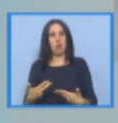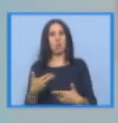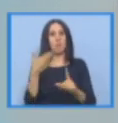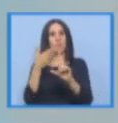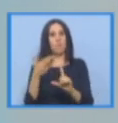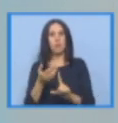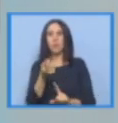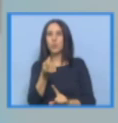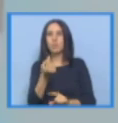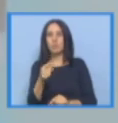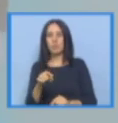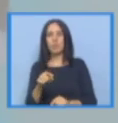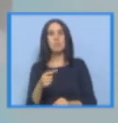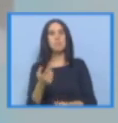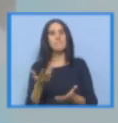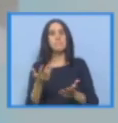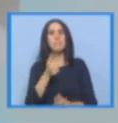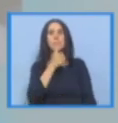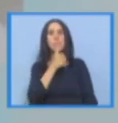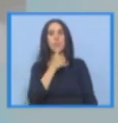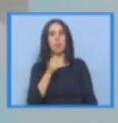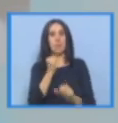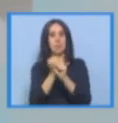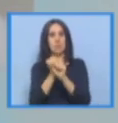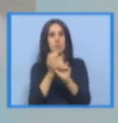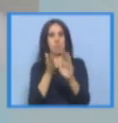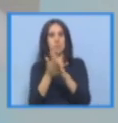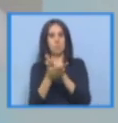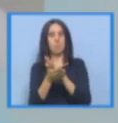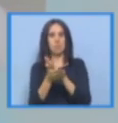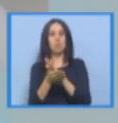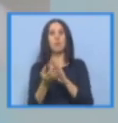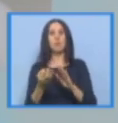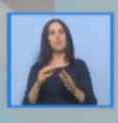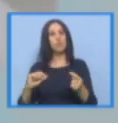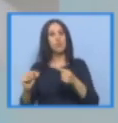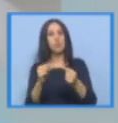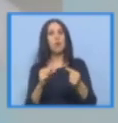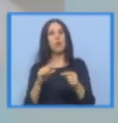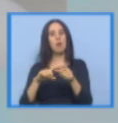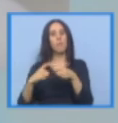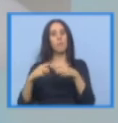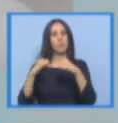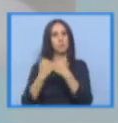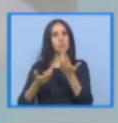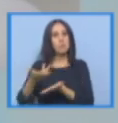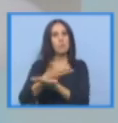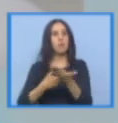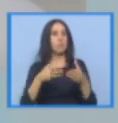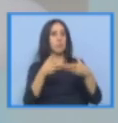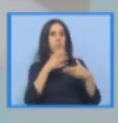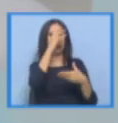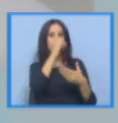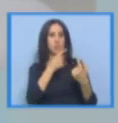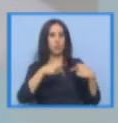foco centra-se um bocadinho na questão laboral. Foi já debatido em concertação social, também no Conselho de